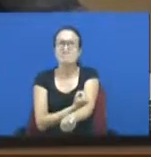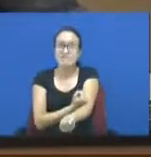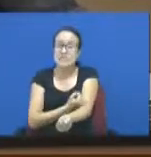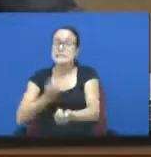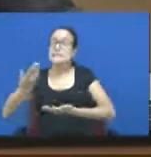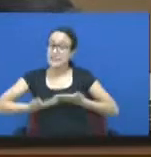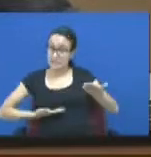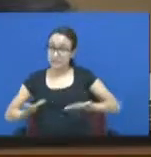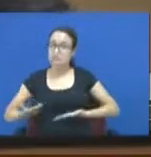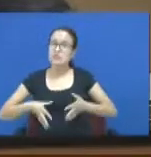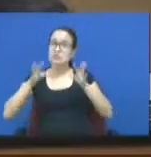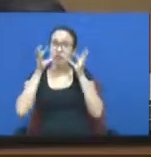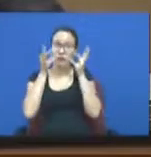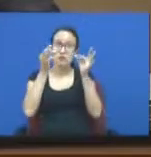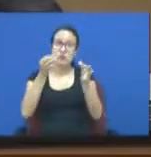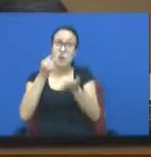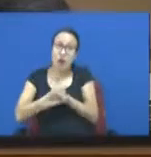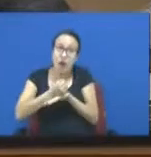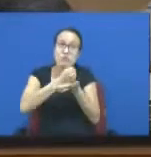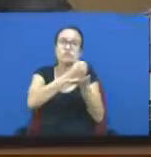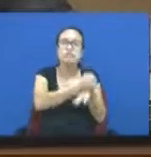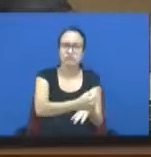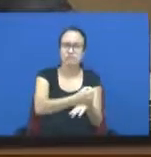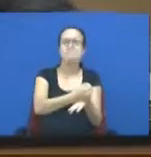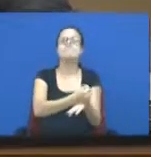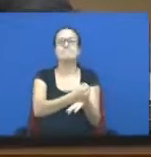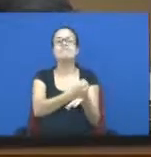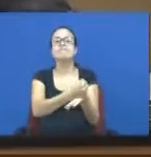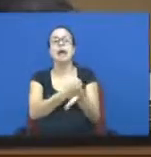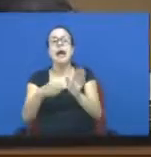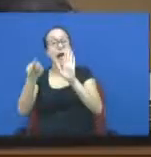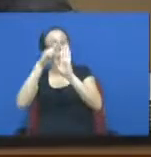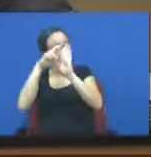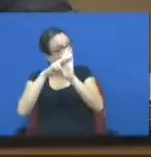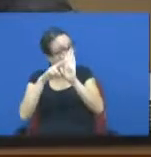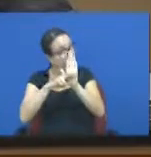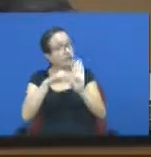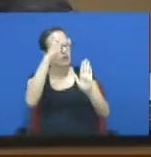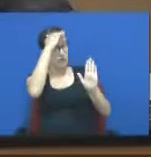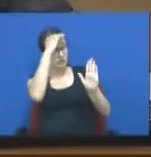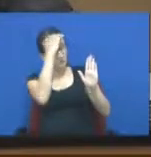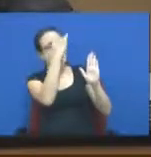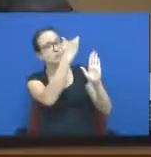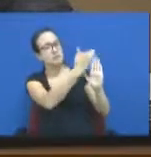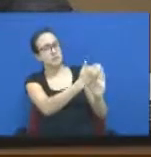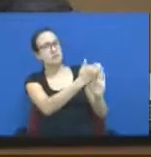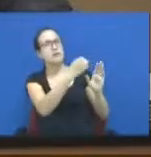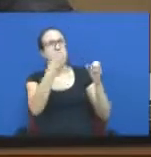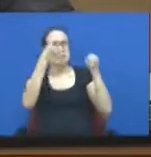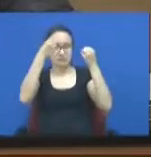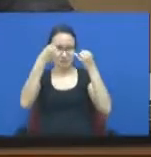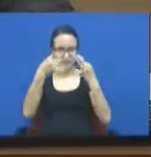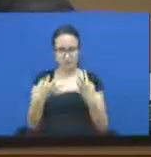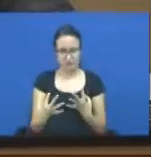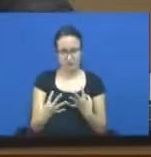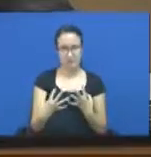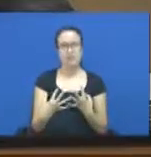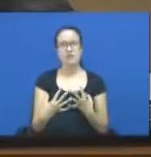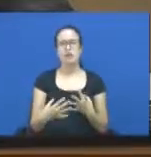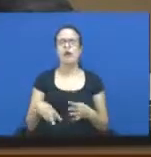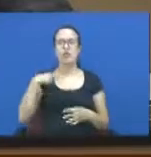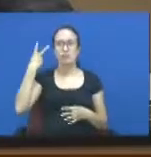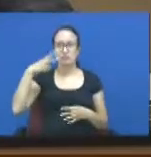outras providências. Está em discussão a redação final, elaborada pela Comissão Permanente de Constituição, Justiça e Redação. Algum